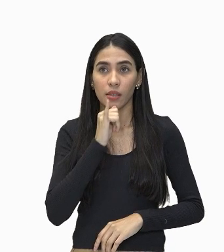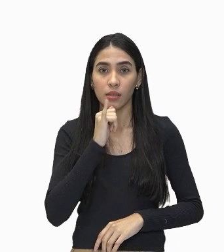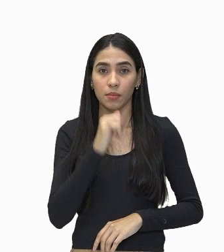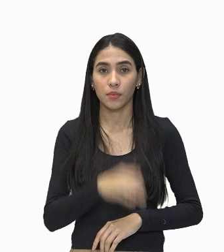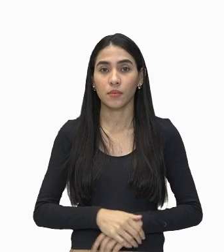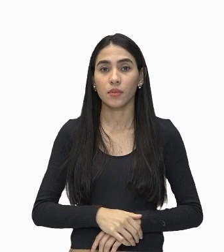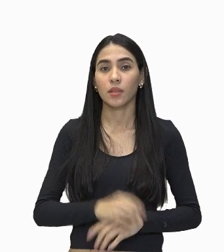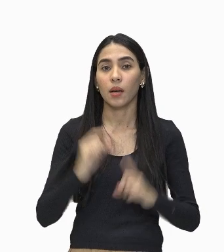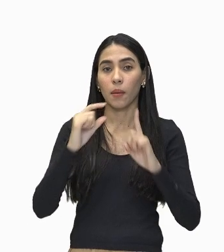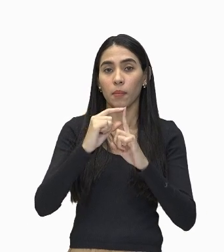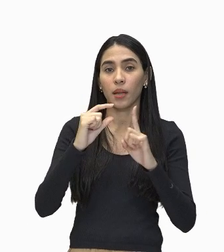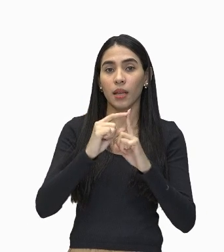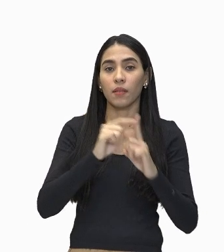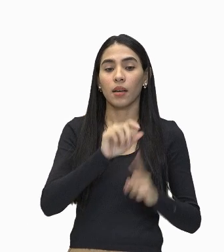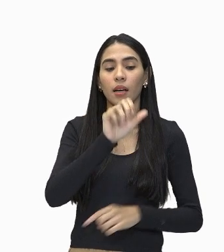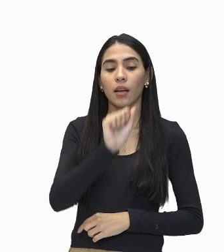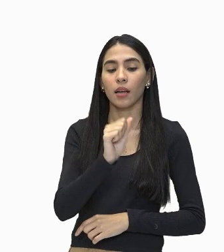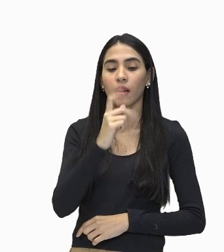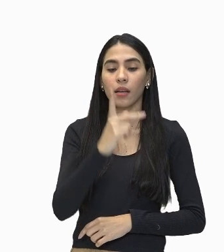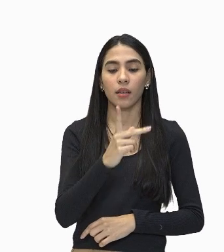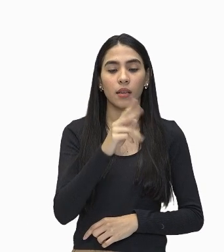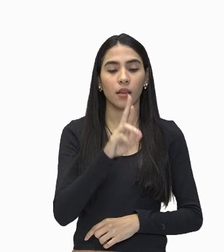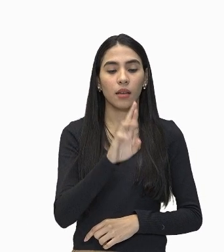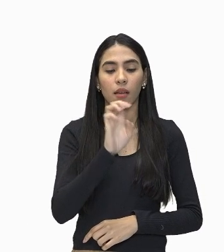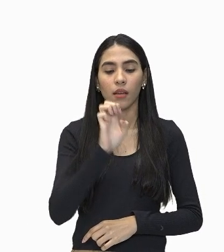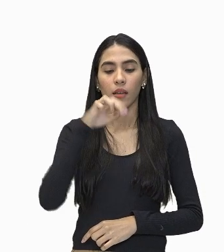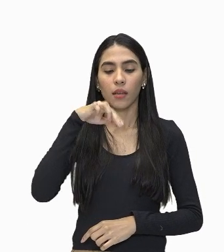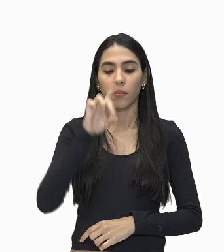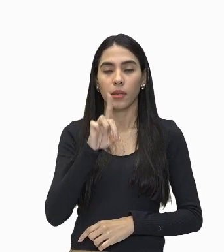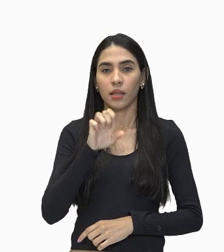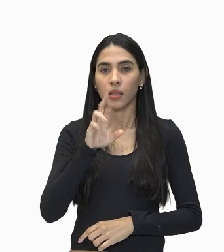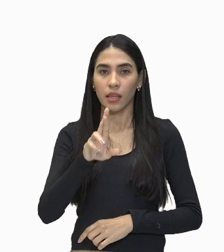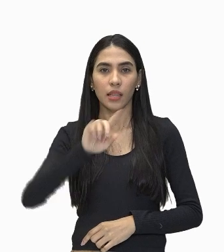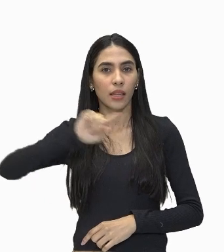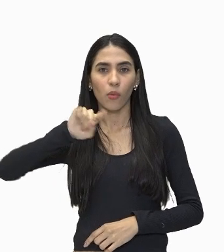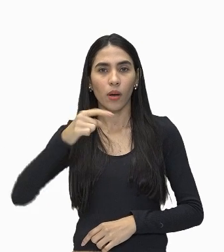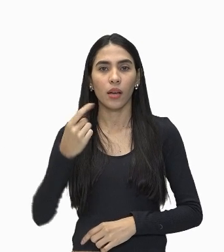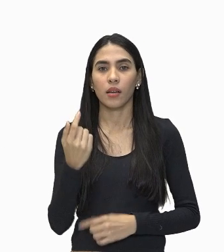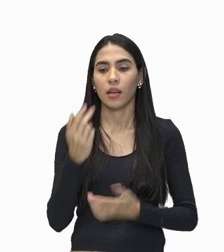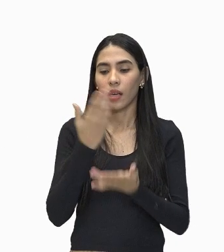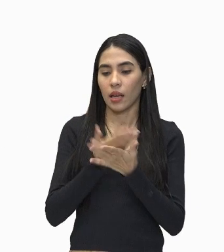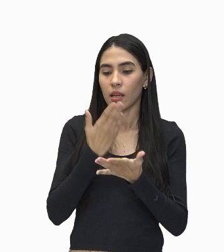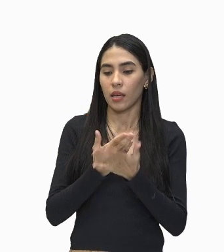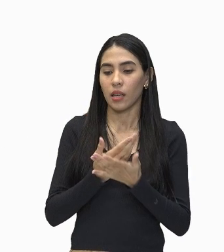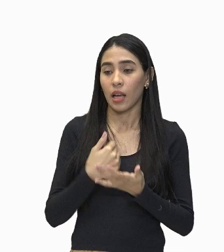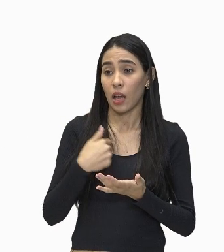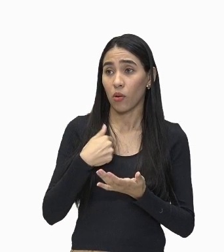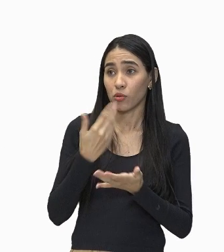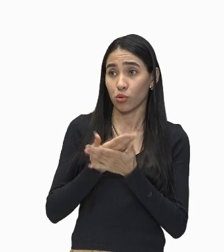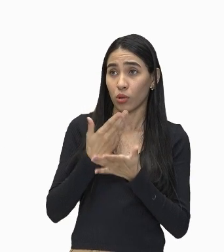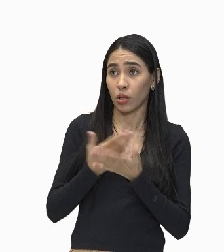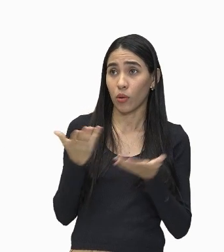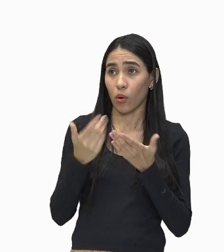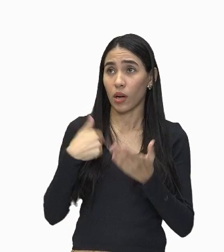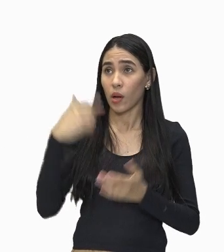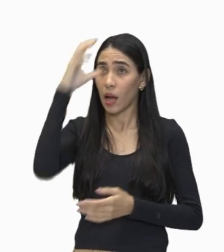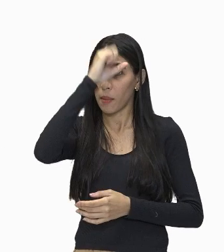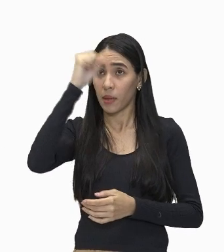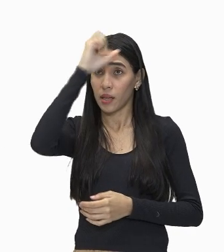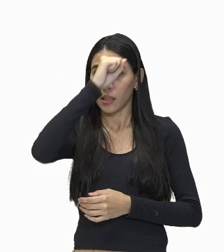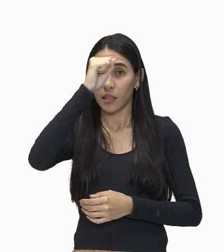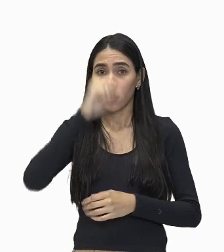essa palavra apreender não é aprender. Eu estou estudando, agora eu vou aprender. Não, apreender é